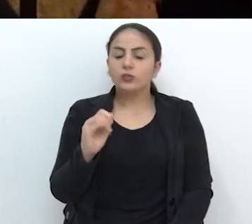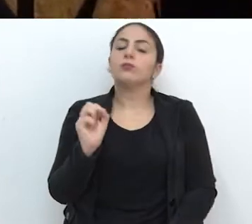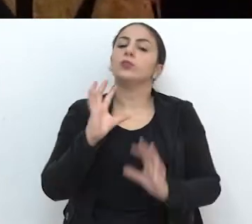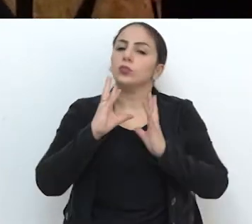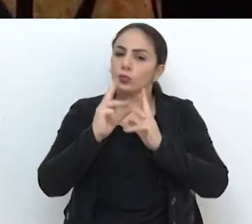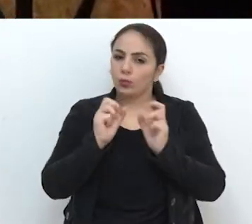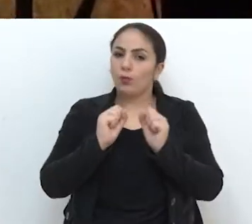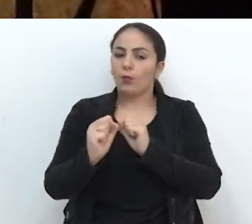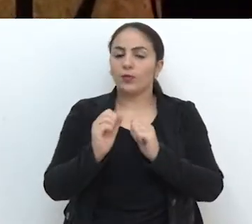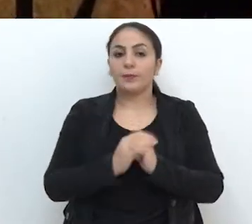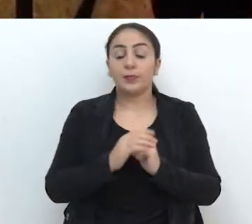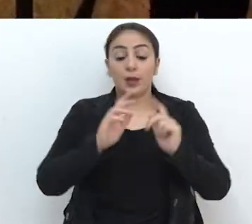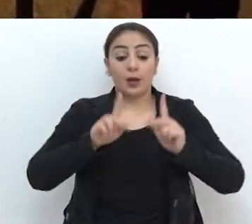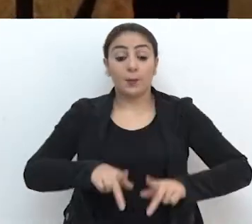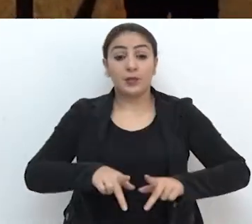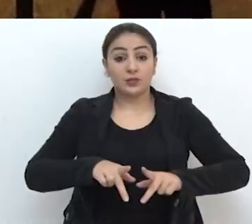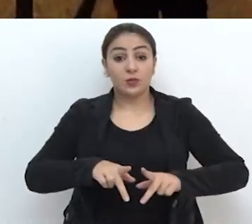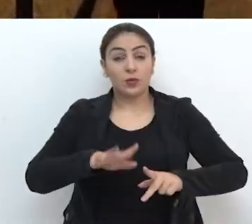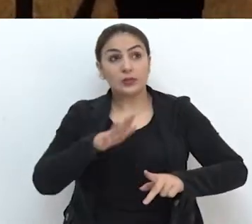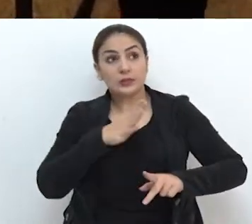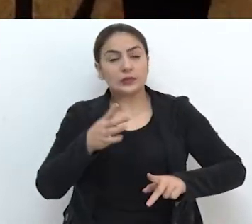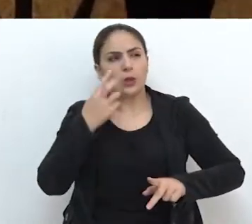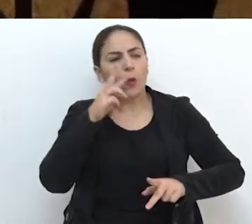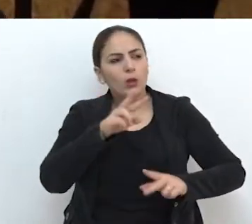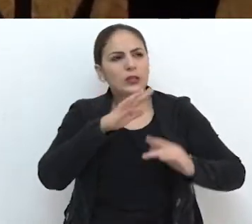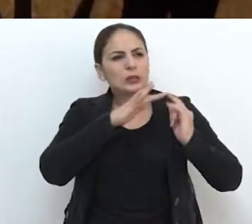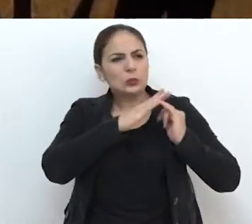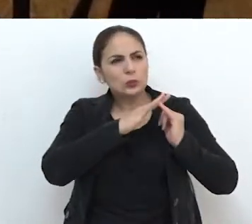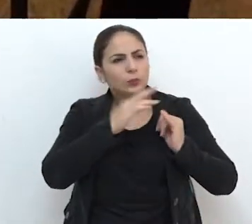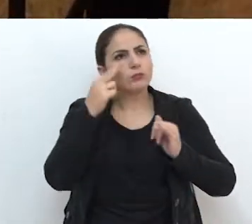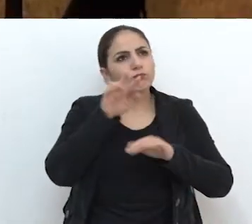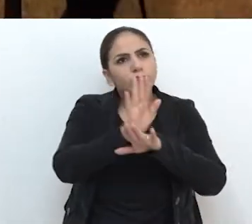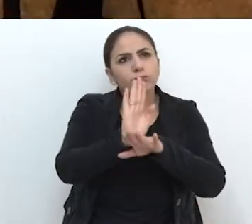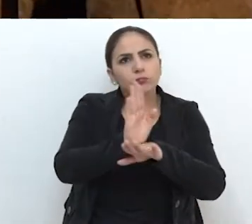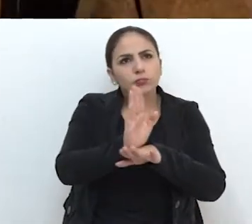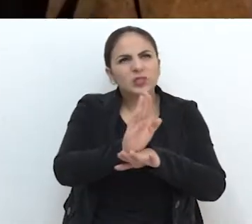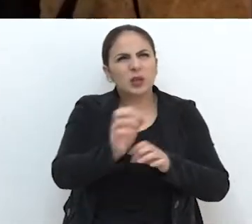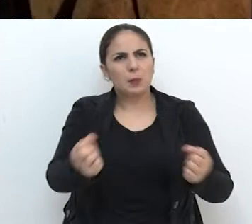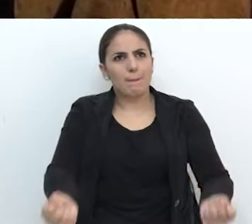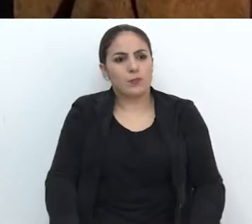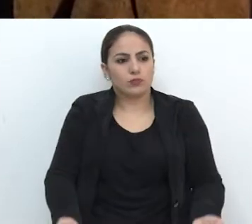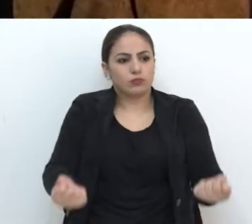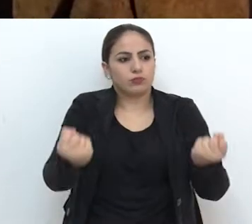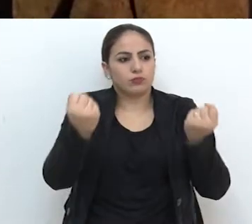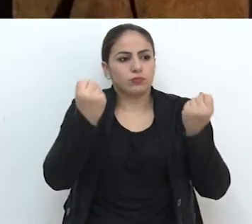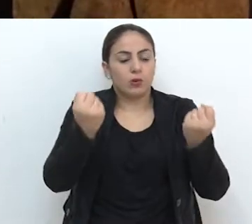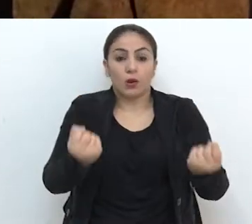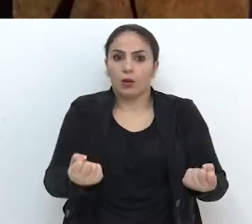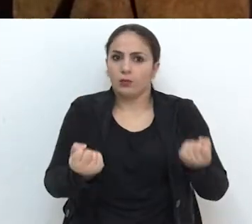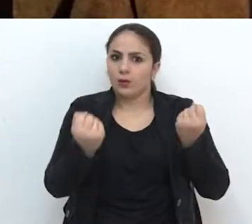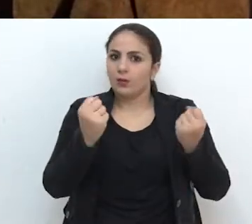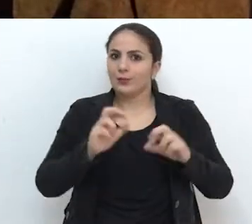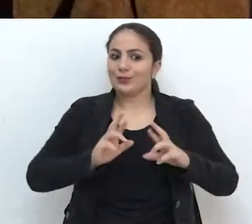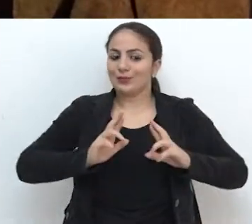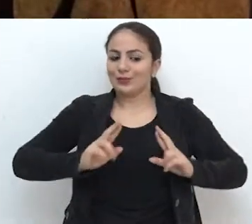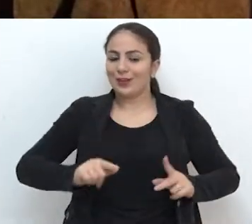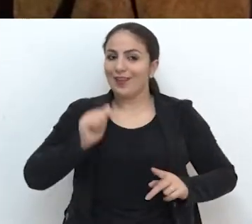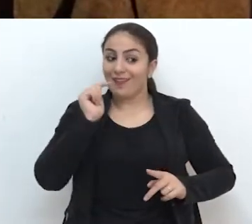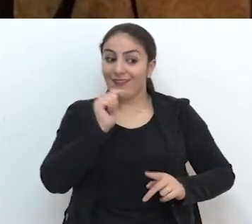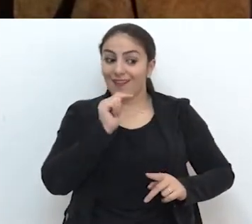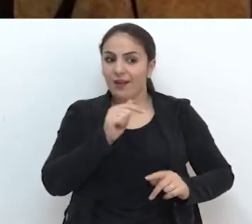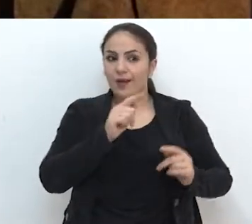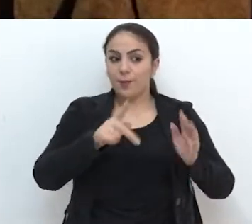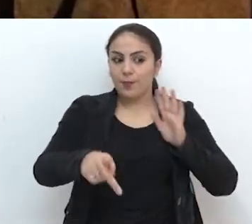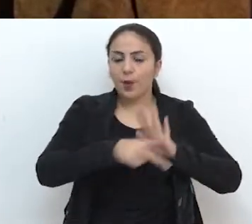CrossFit. É que o pessoal vai muito no YouTube, olha e vê umas imagens ali, o cara levantando peso. Aquilo é um atleta de